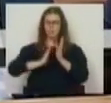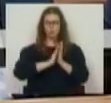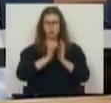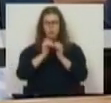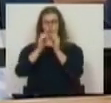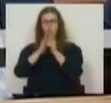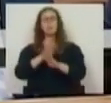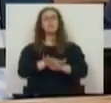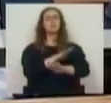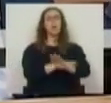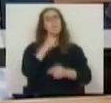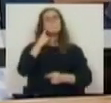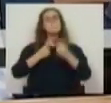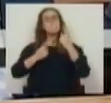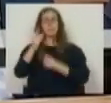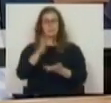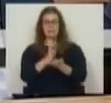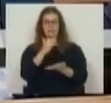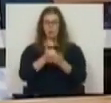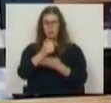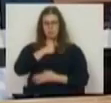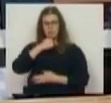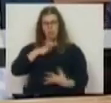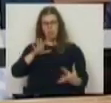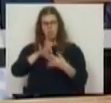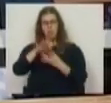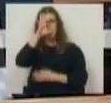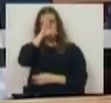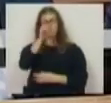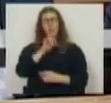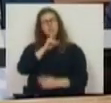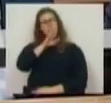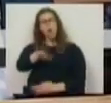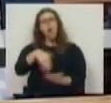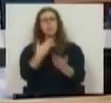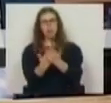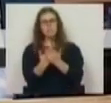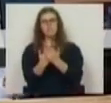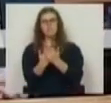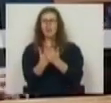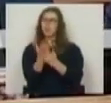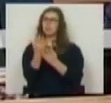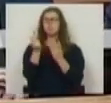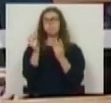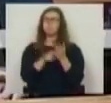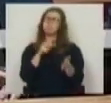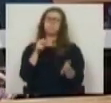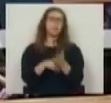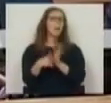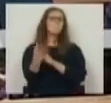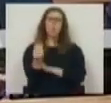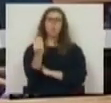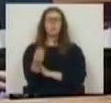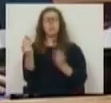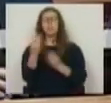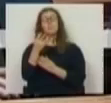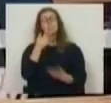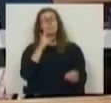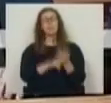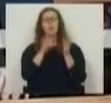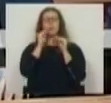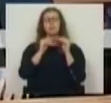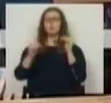administração pública e no setor empresarial do Estado que dava uma resposta há muito esperada. A verdade é que no ensino superior